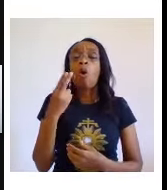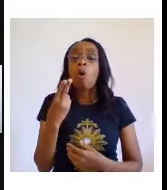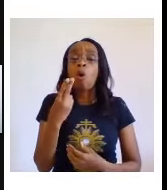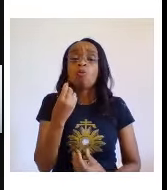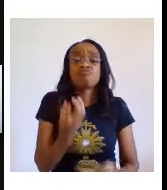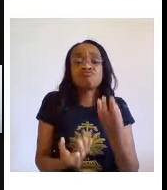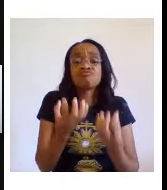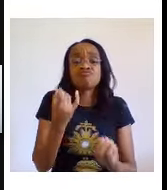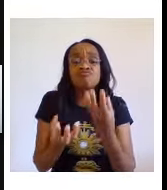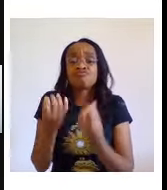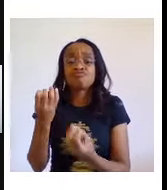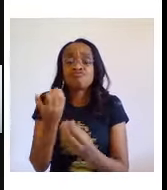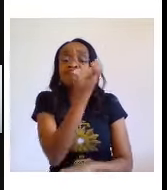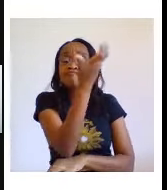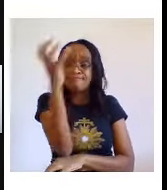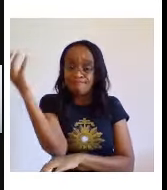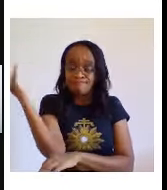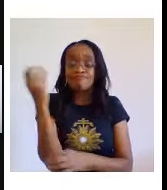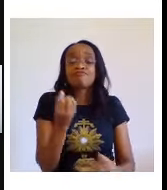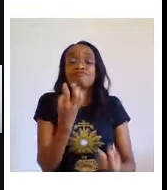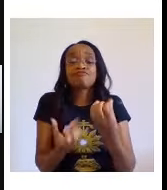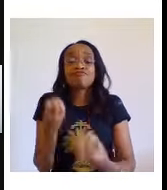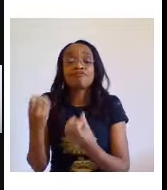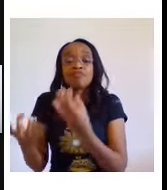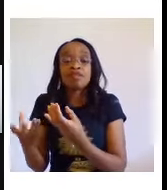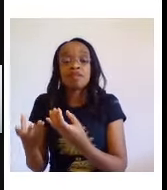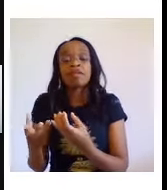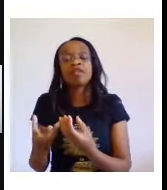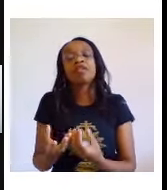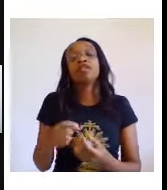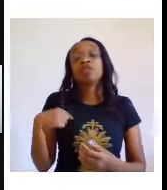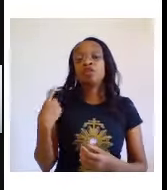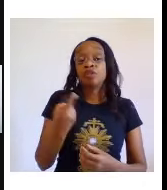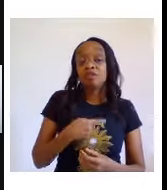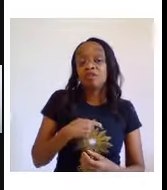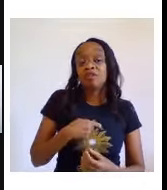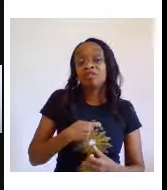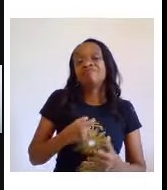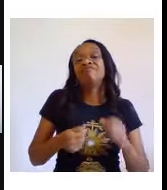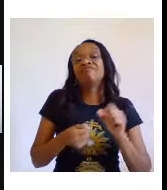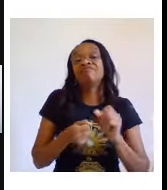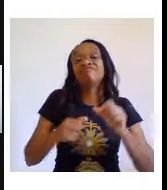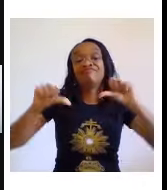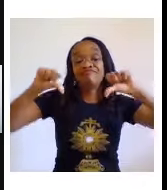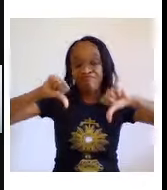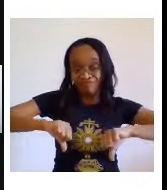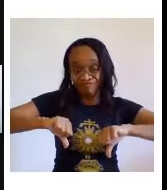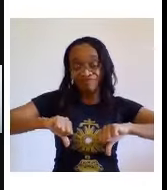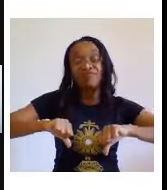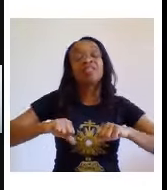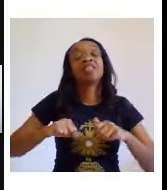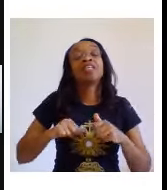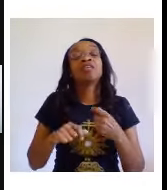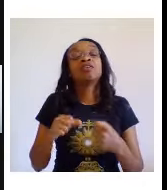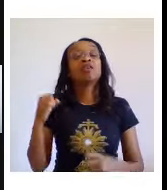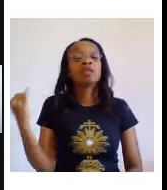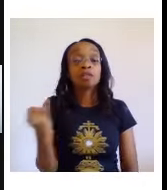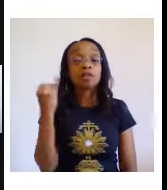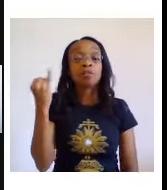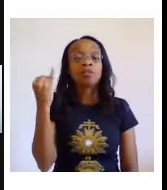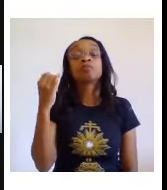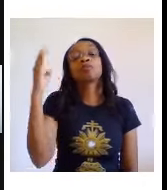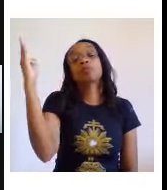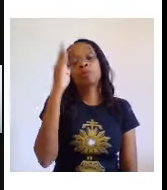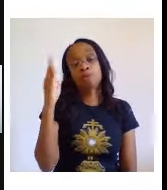esse contexto não só das emissões, mas também do papel que o Brasil tem como